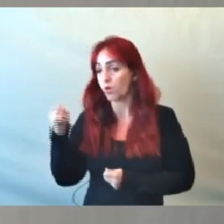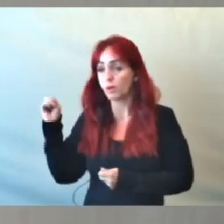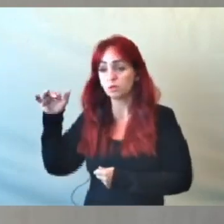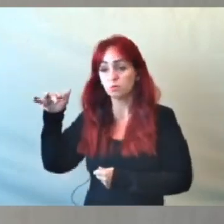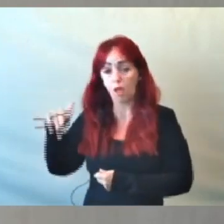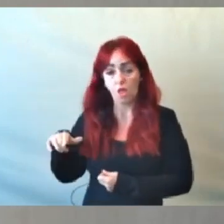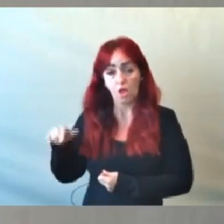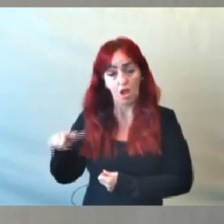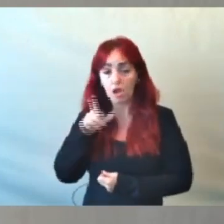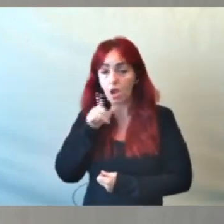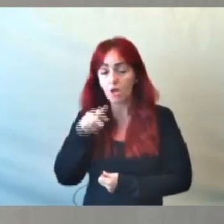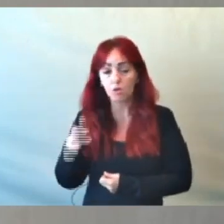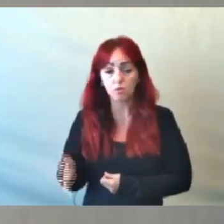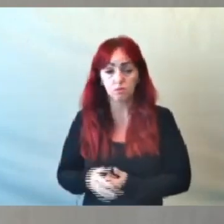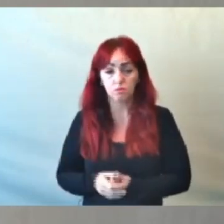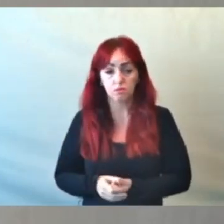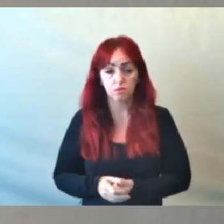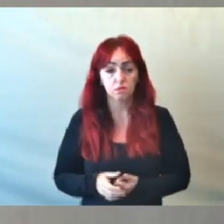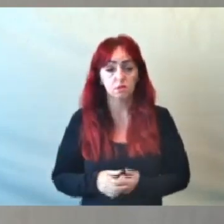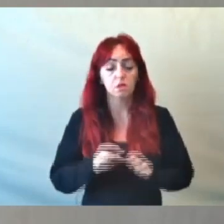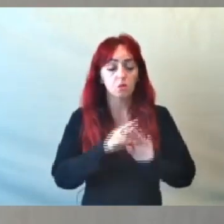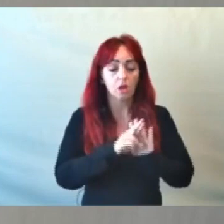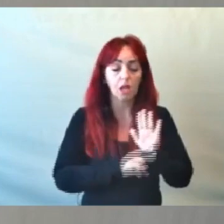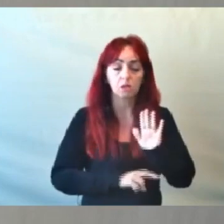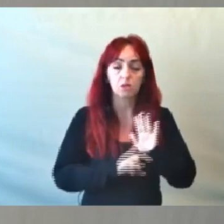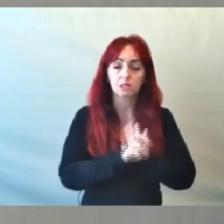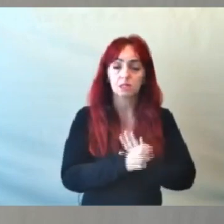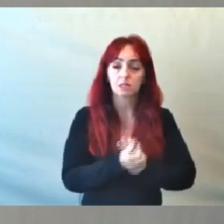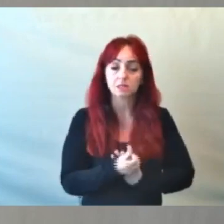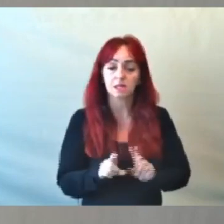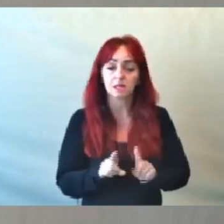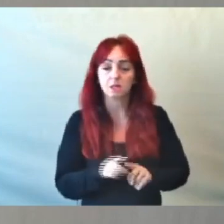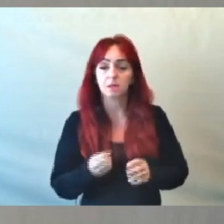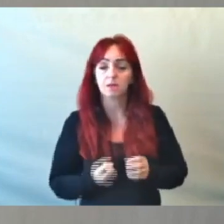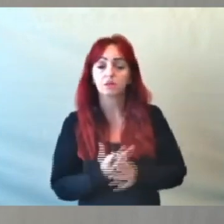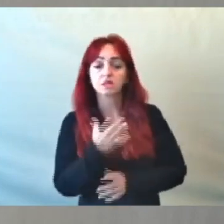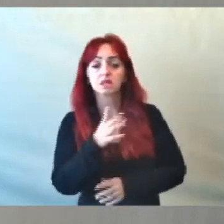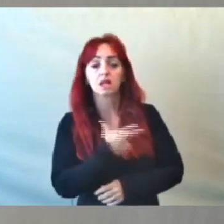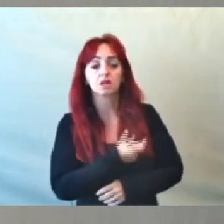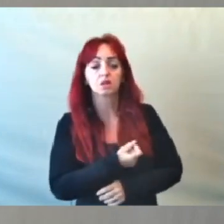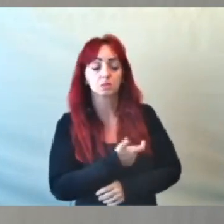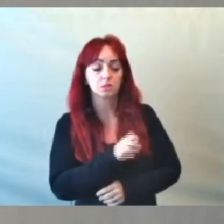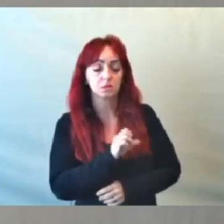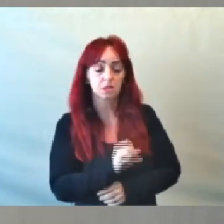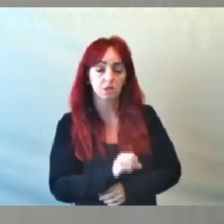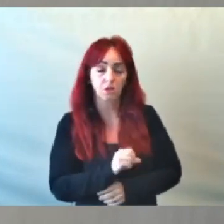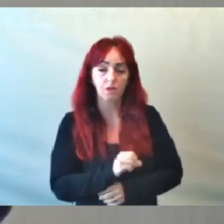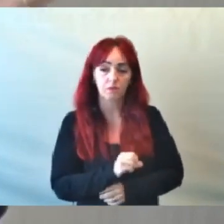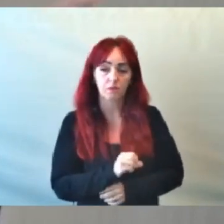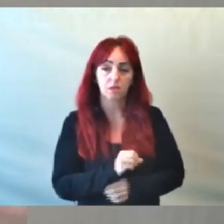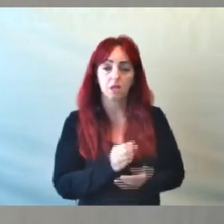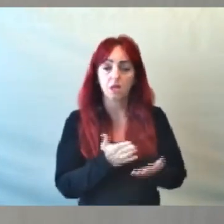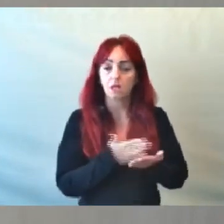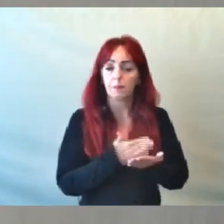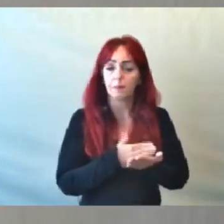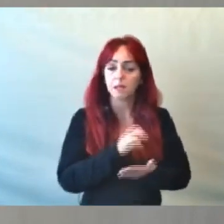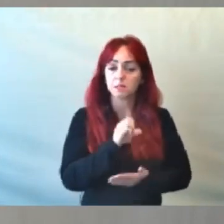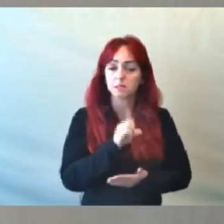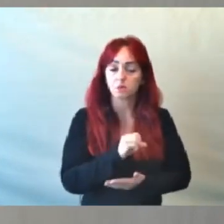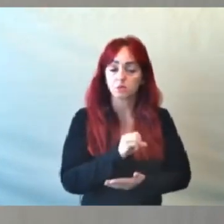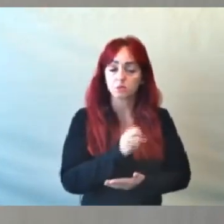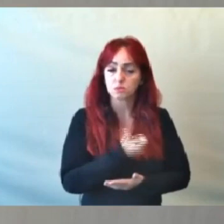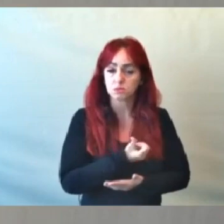5 e 6 que vocês produziram em 2019, na página 56, item 16, está de todo tamanho escrito